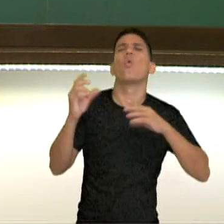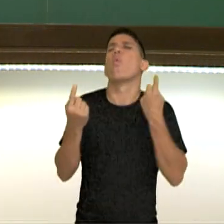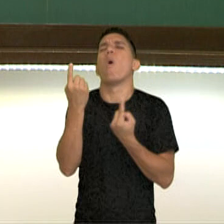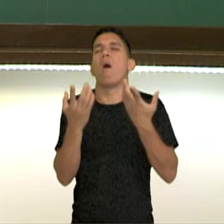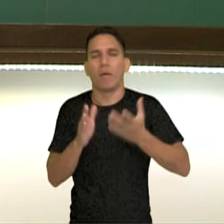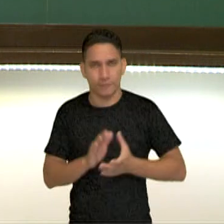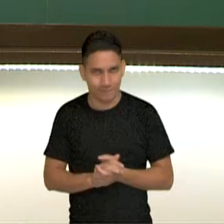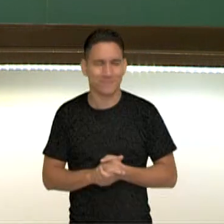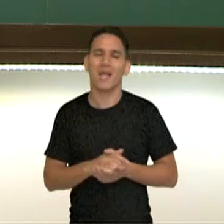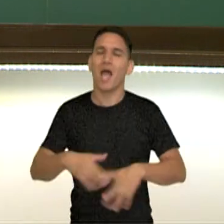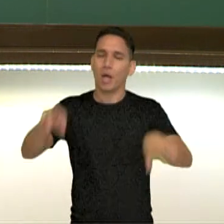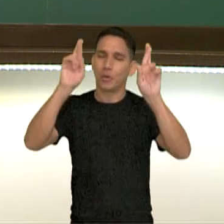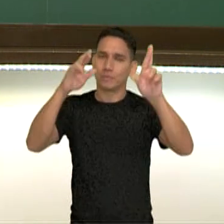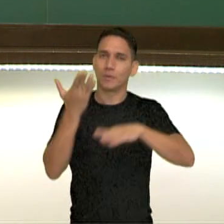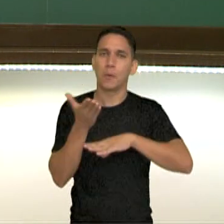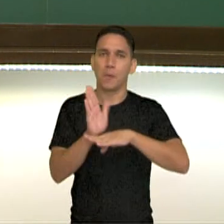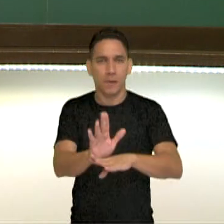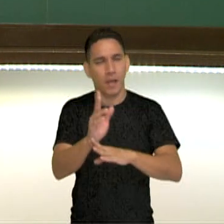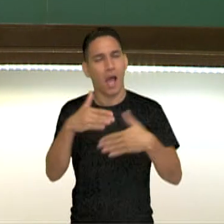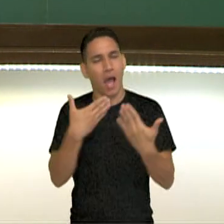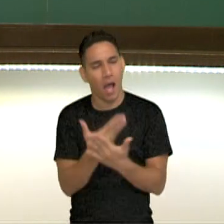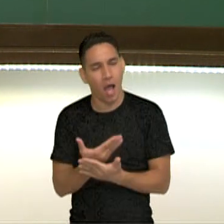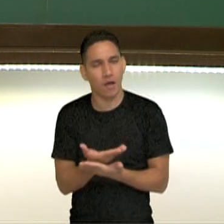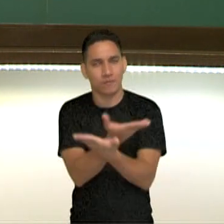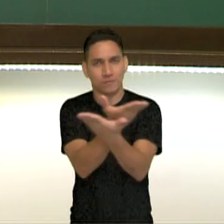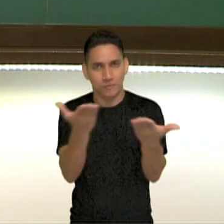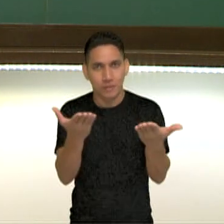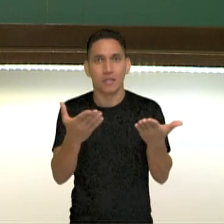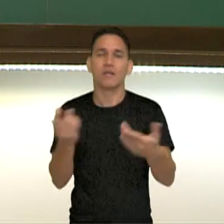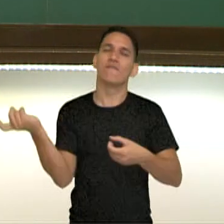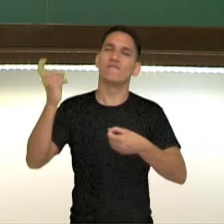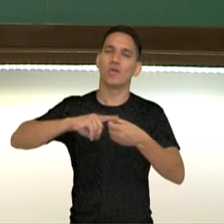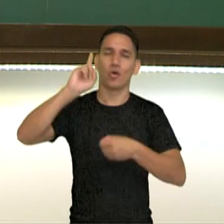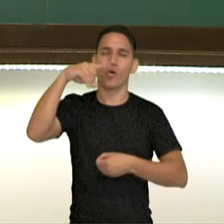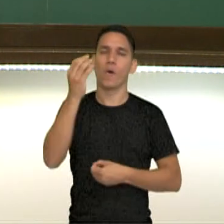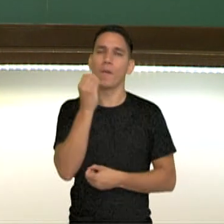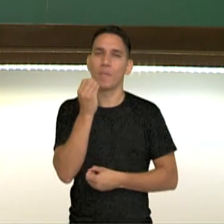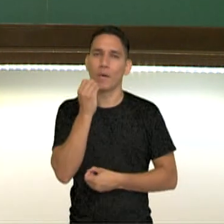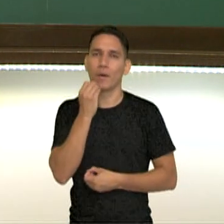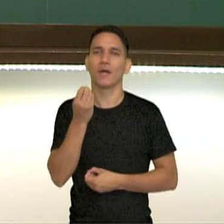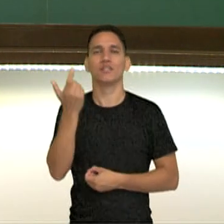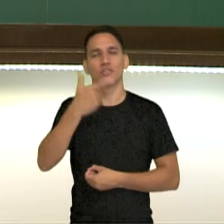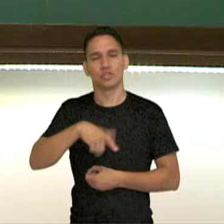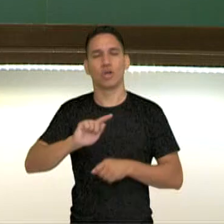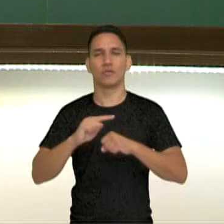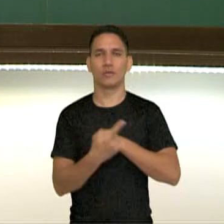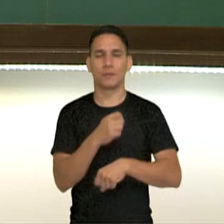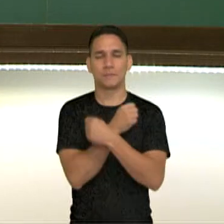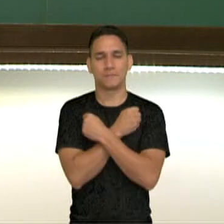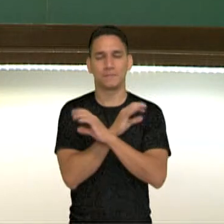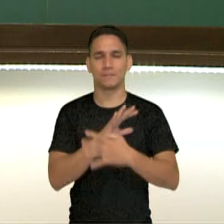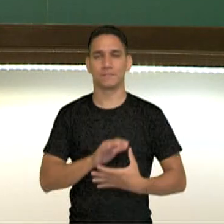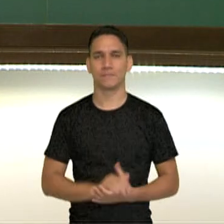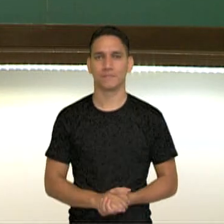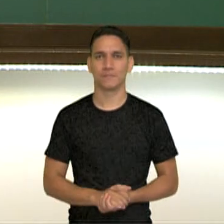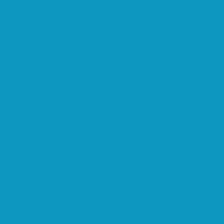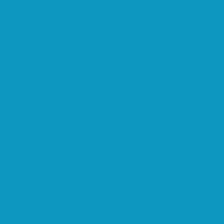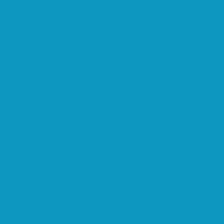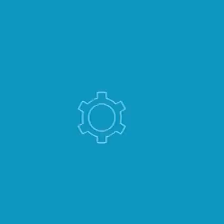taxas. Espero ter contribuído na aula de hoje com vocês. Voltamos numa próxima aula com mais geografia. Um abraço a todos.